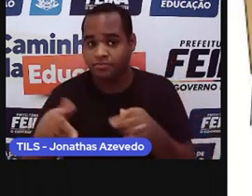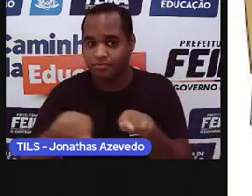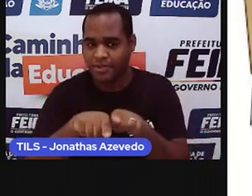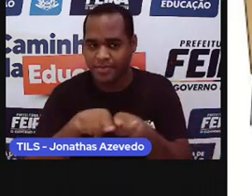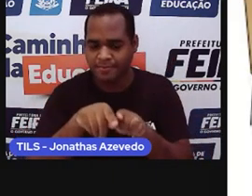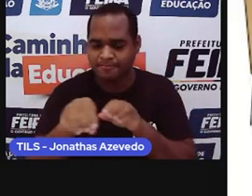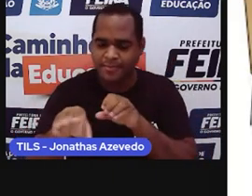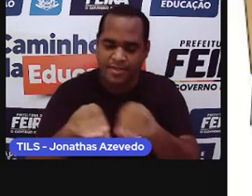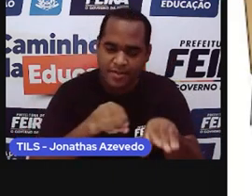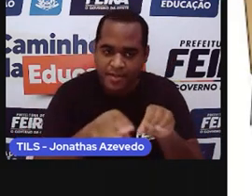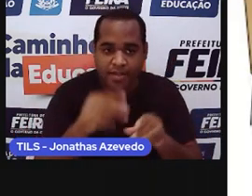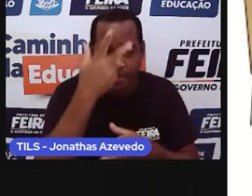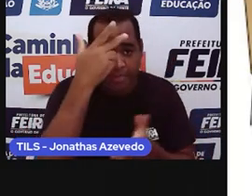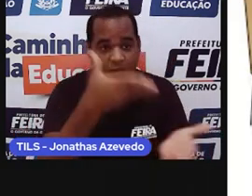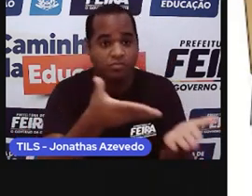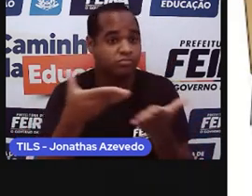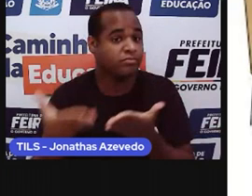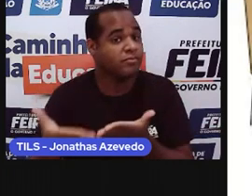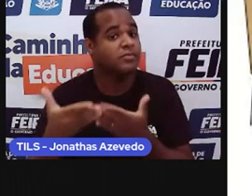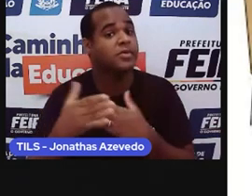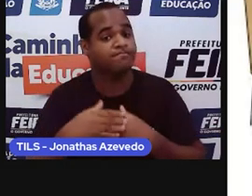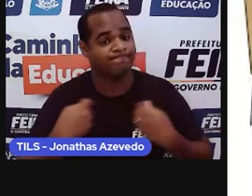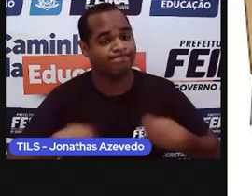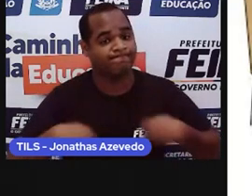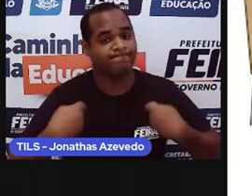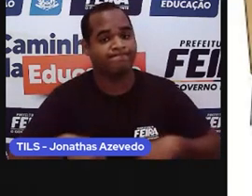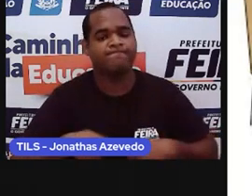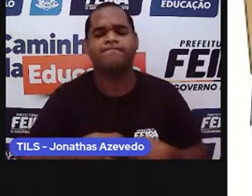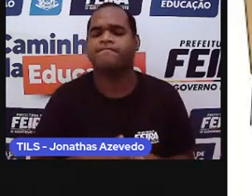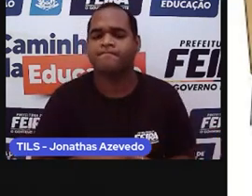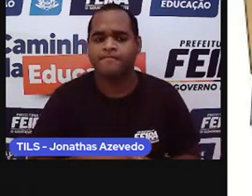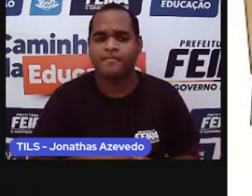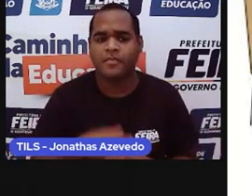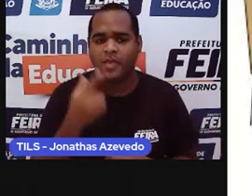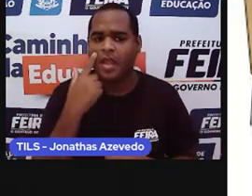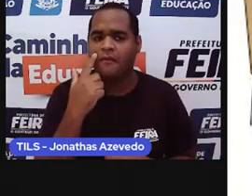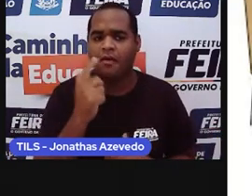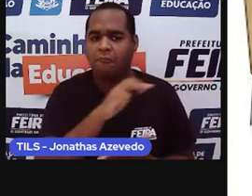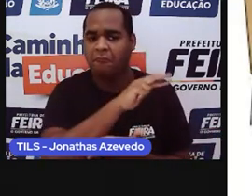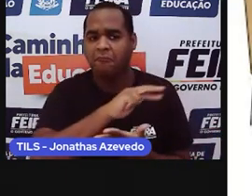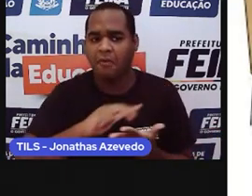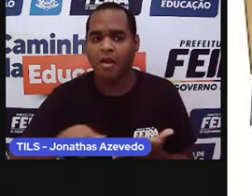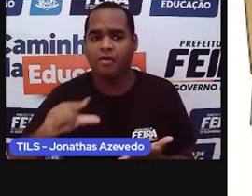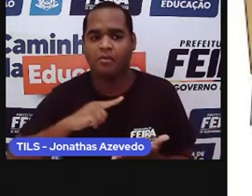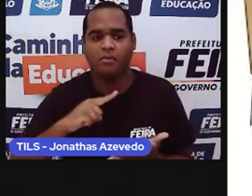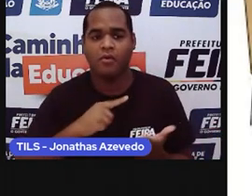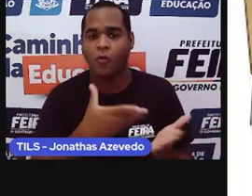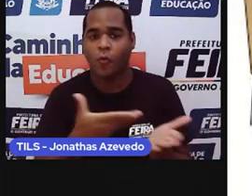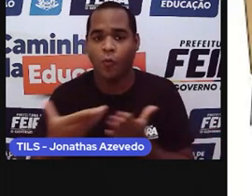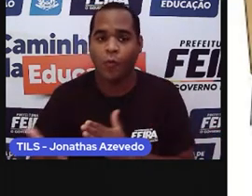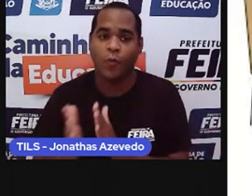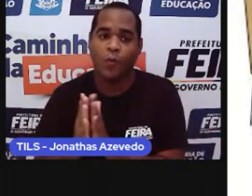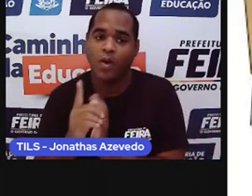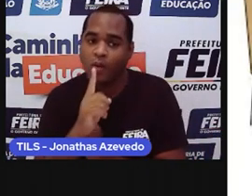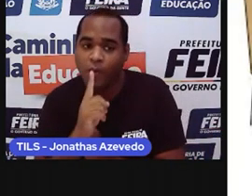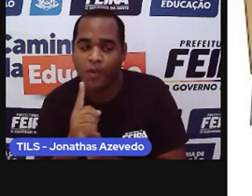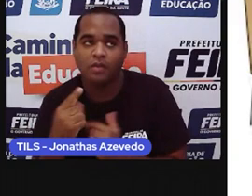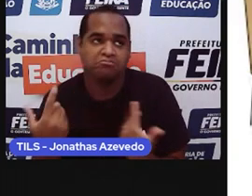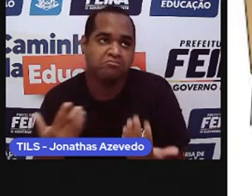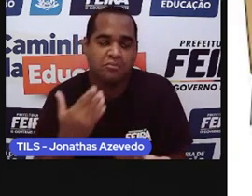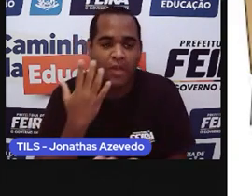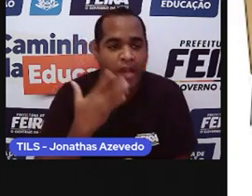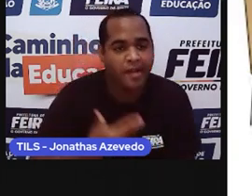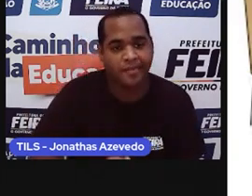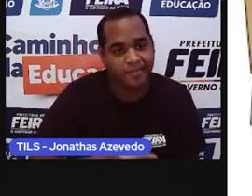distribuirmos os convites. Nós vimos vários tipos de convite, de aniversário, de chá de